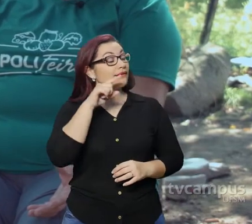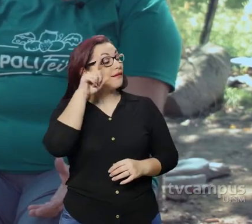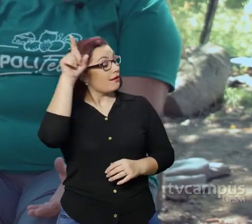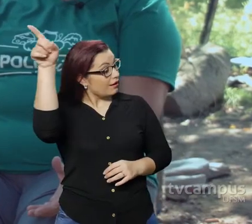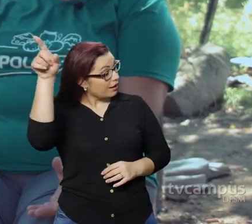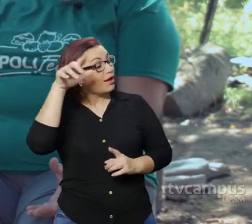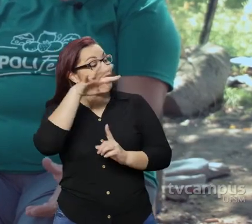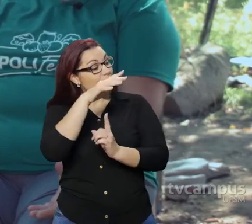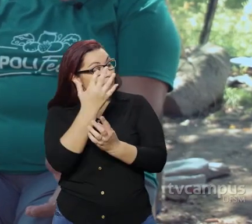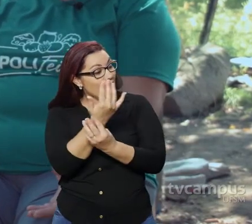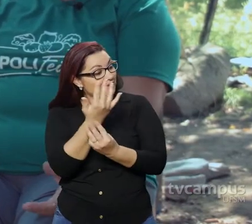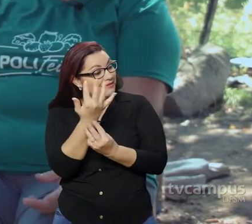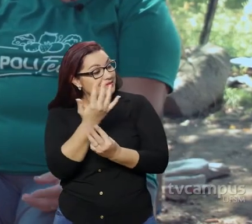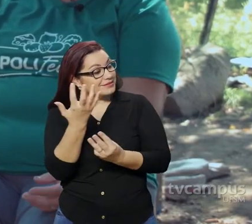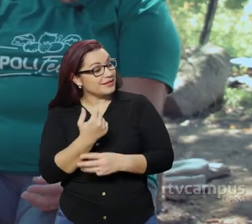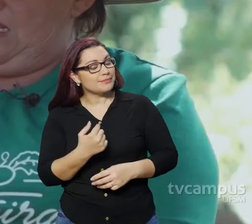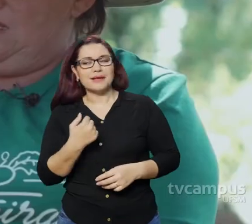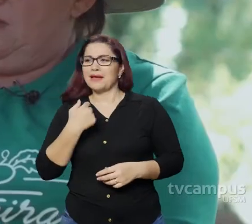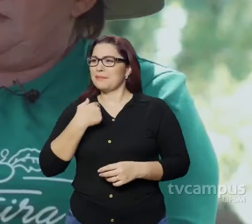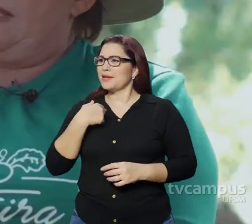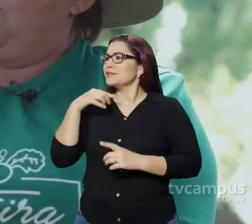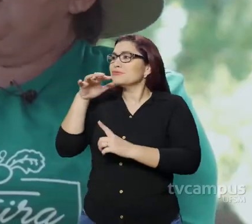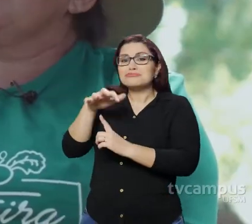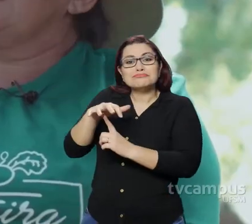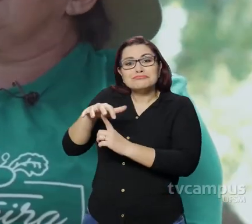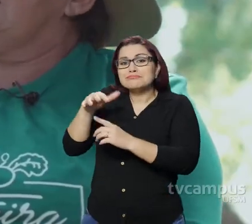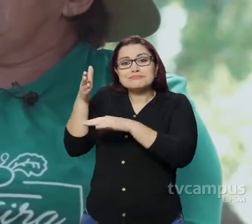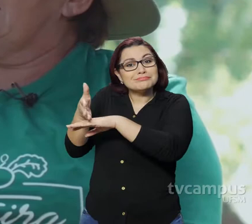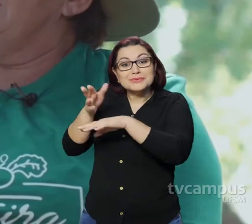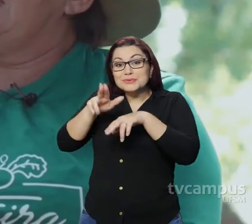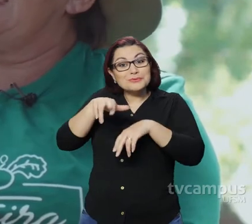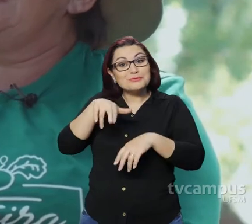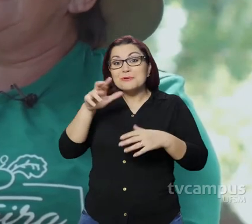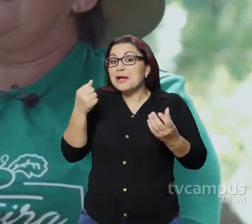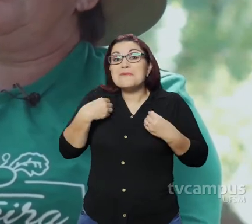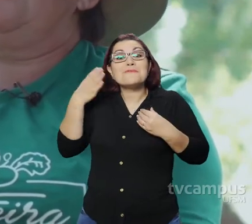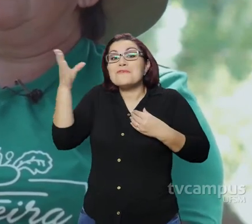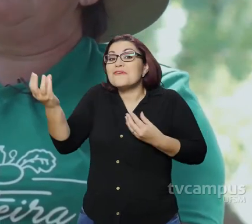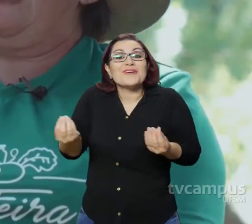não. Ela disse, vamos que eu vou também, ela me disse. Mas tudo tinha que